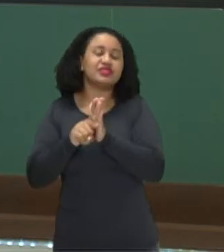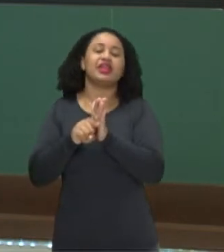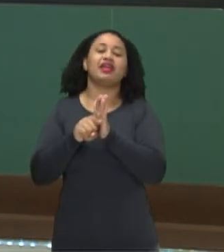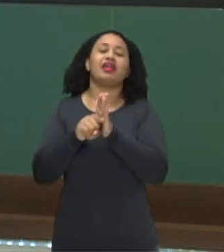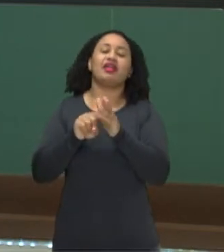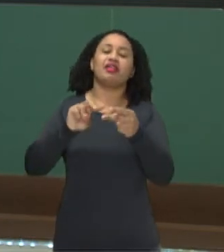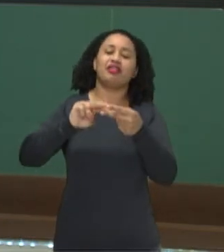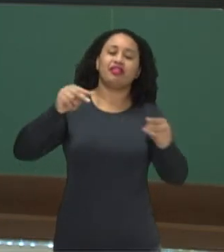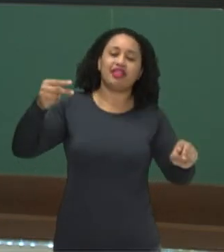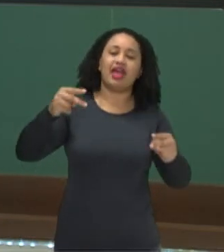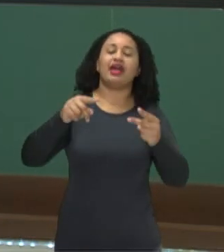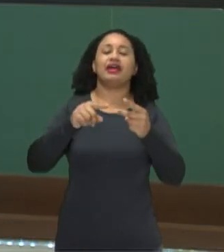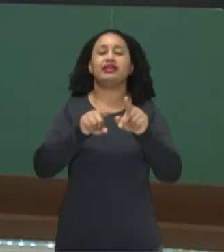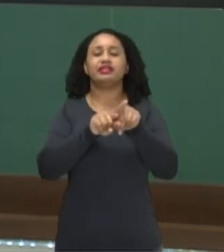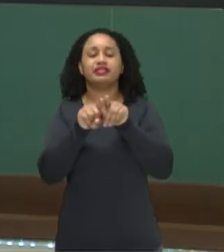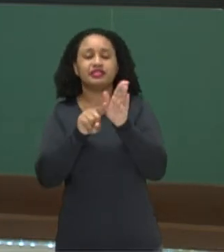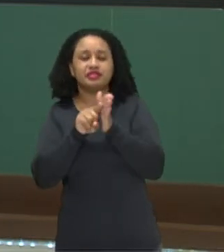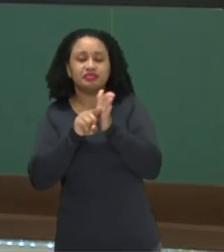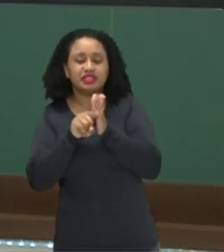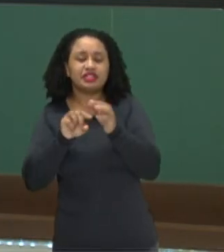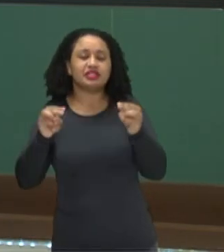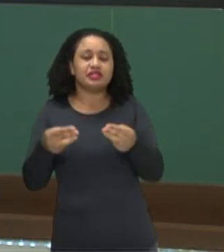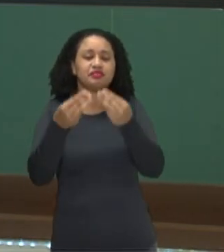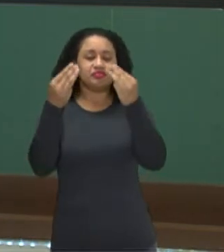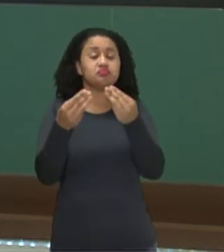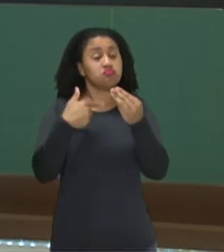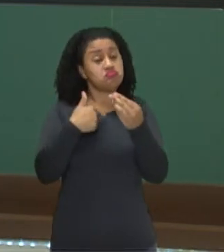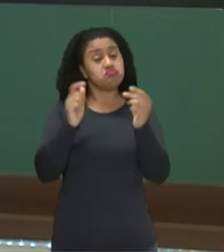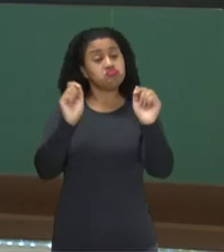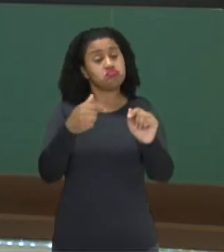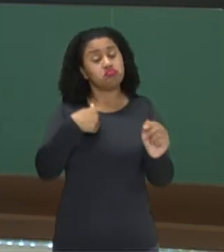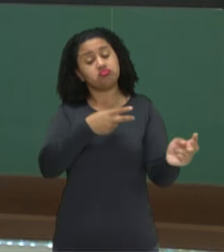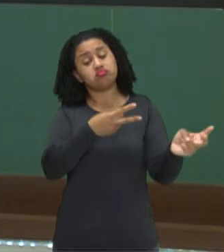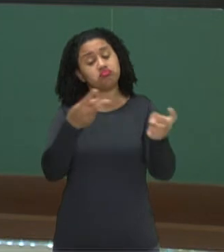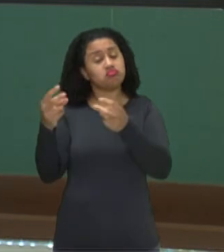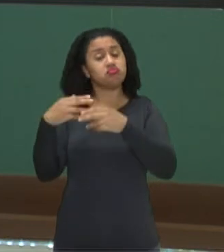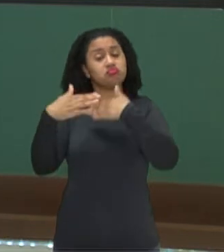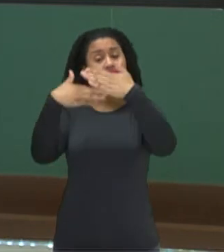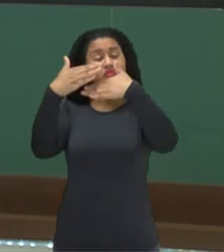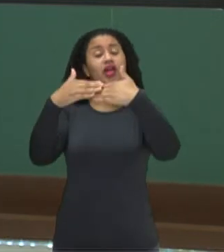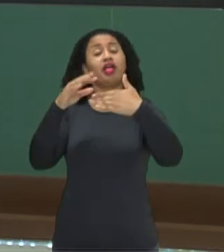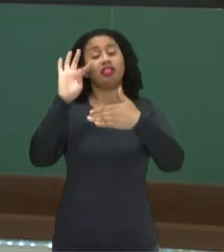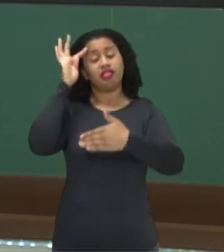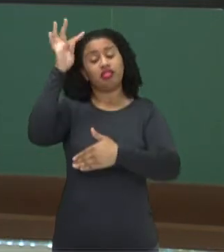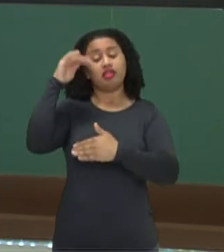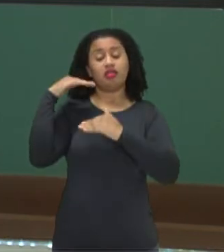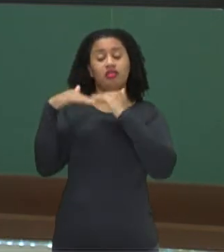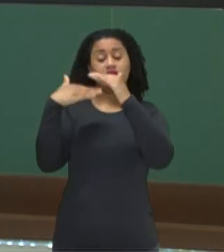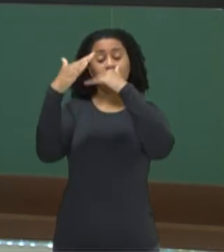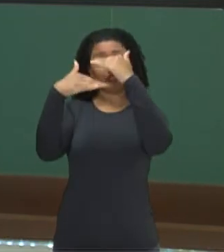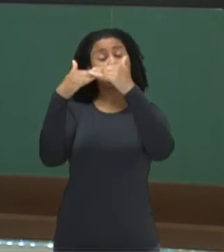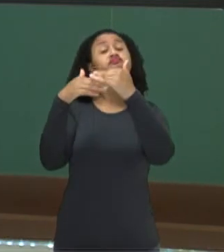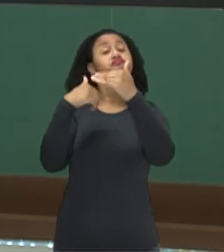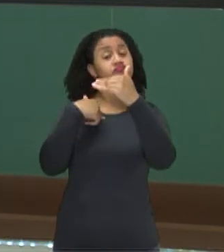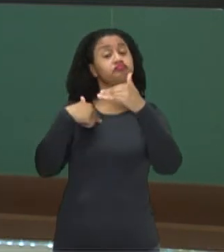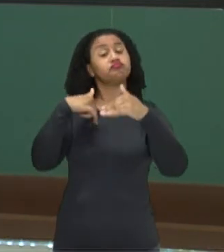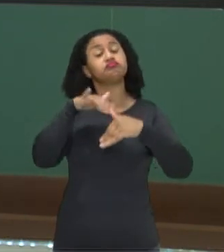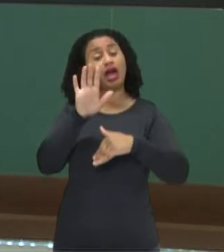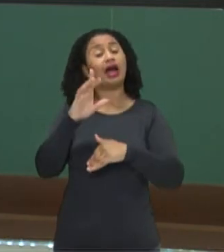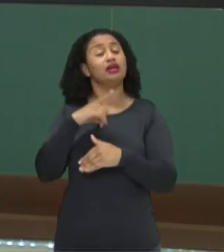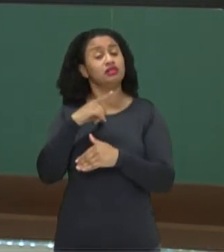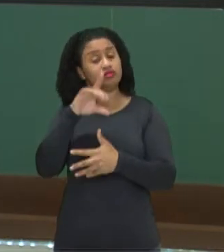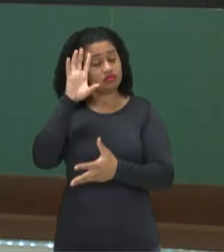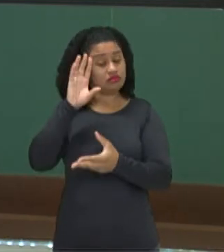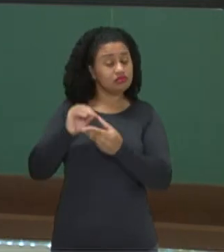genética, pesquisas moleculares, tem permitido que cada vez mais as teorias da evolução venham ganhando força